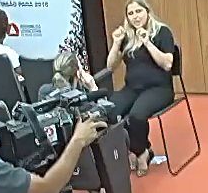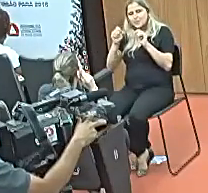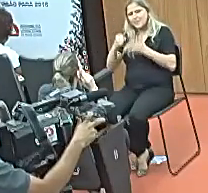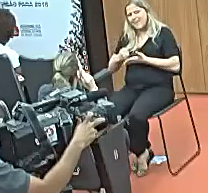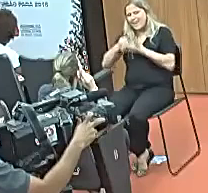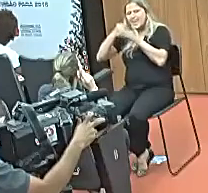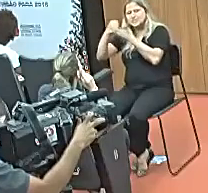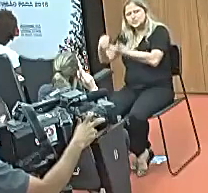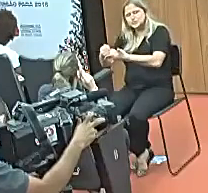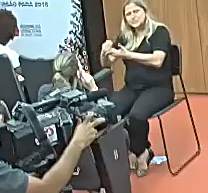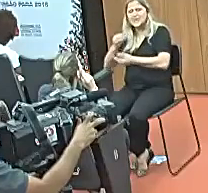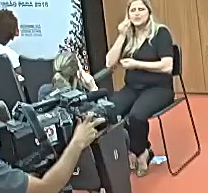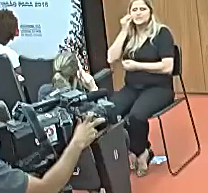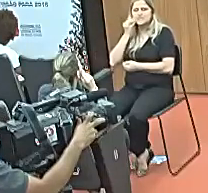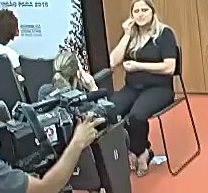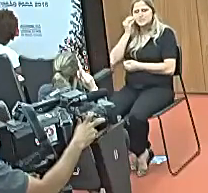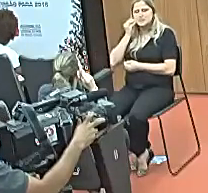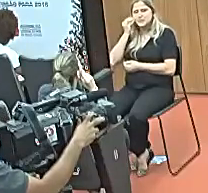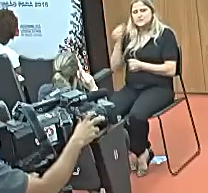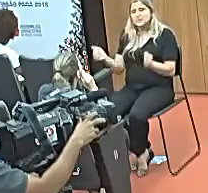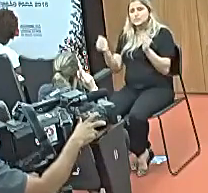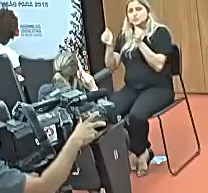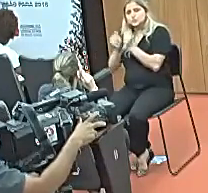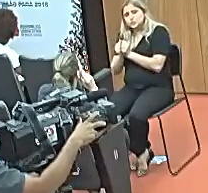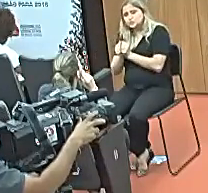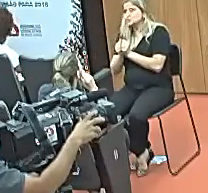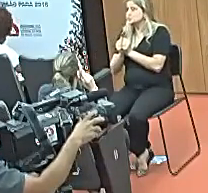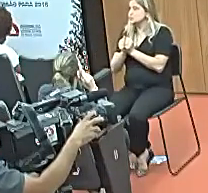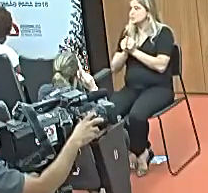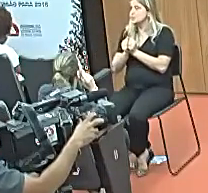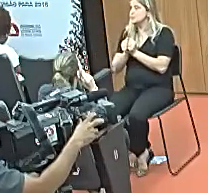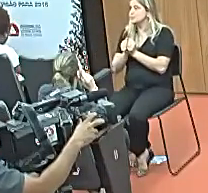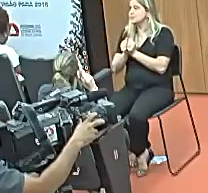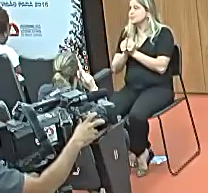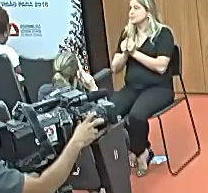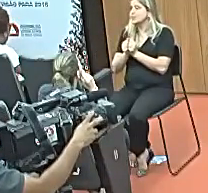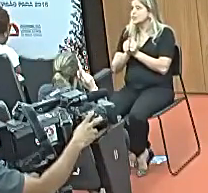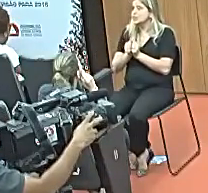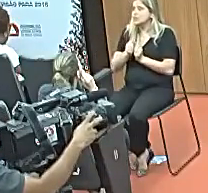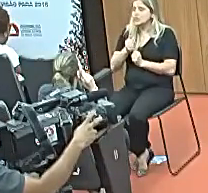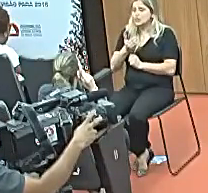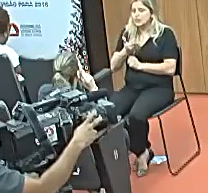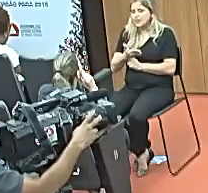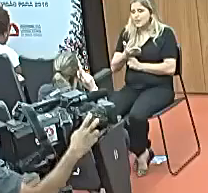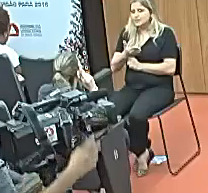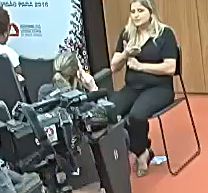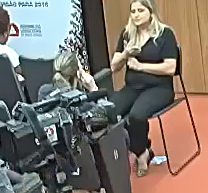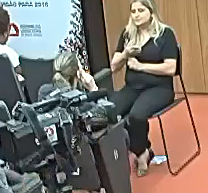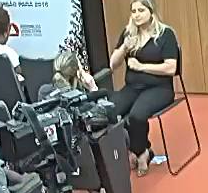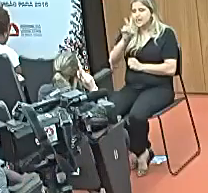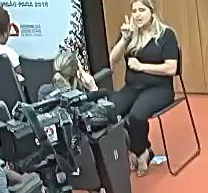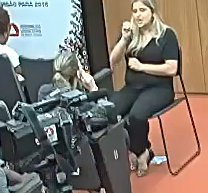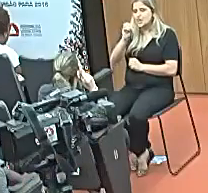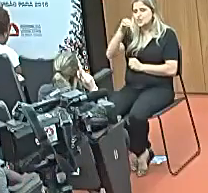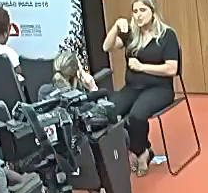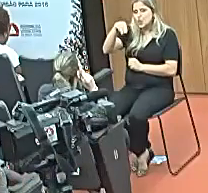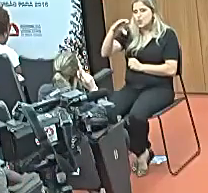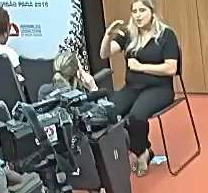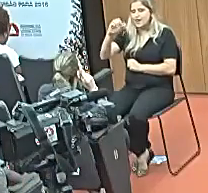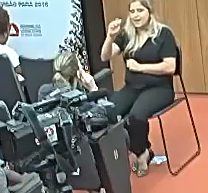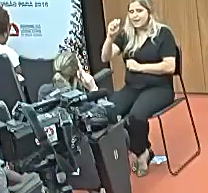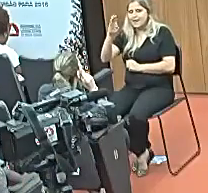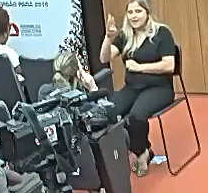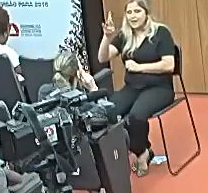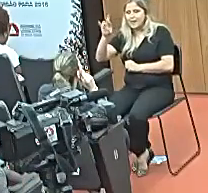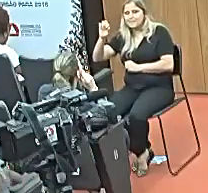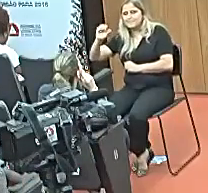trazer essa minha experiência em conjunto com a dom cabral que é uma entidade e orgulho de minas gerais por toda a